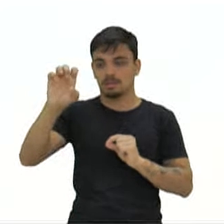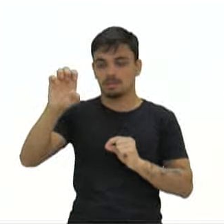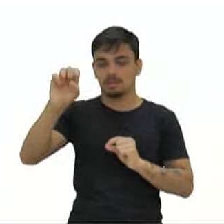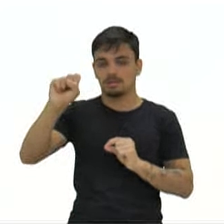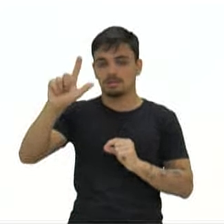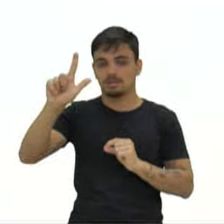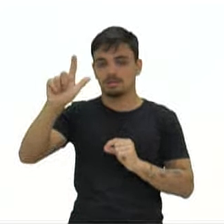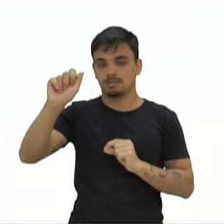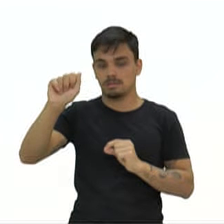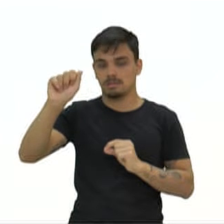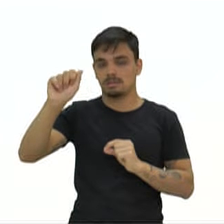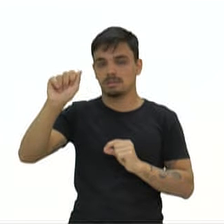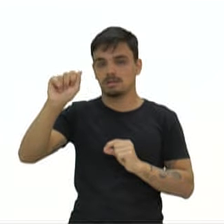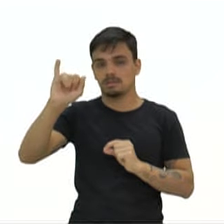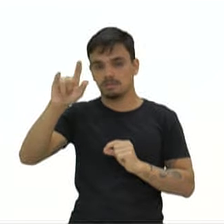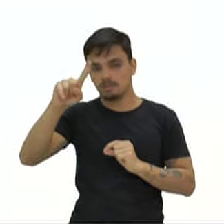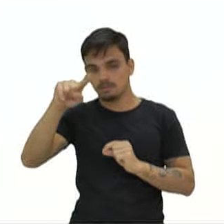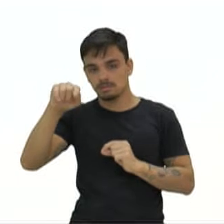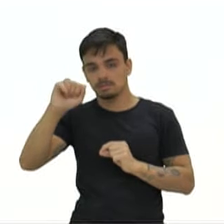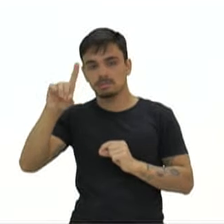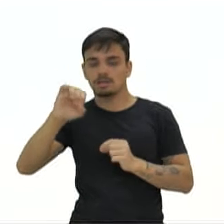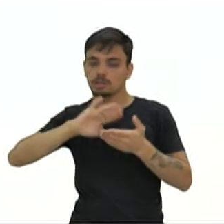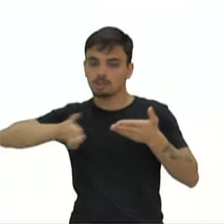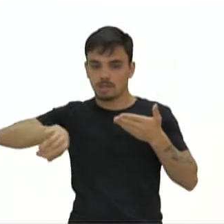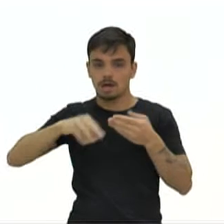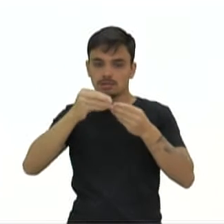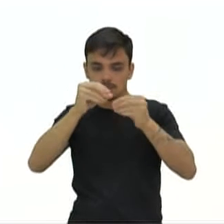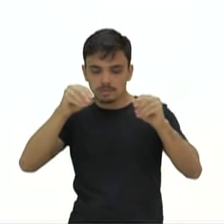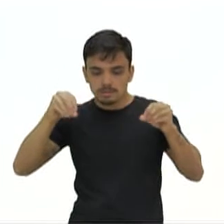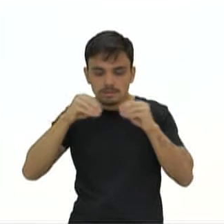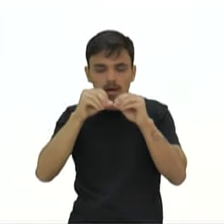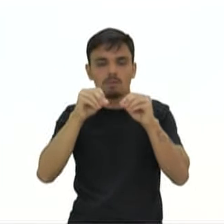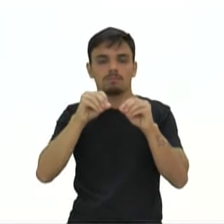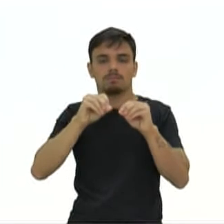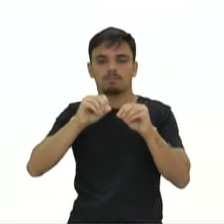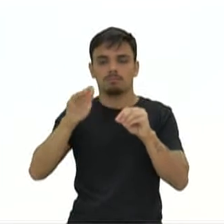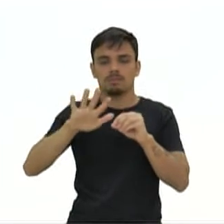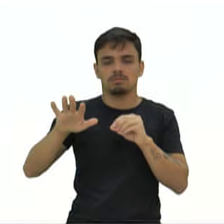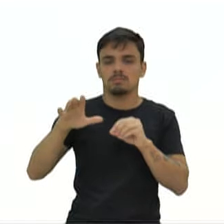dessalinizada, tire-se o sal. E vai sobrar aí entre